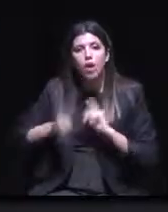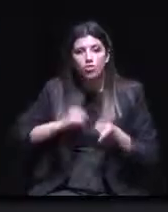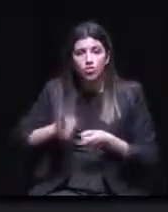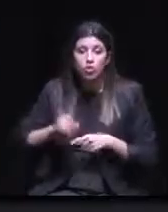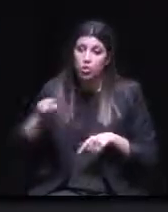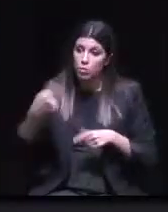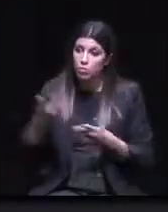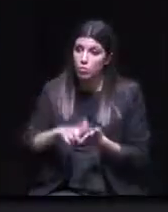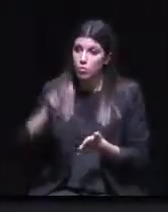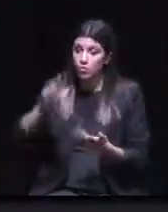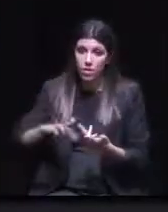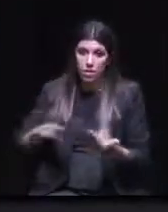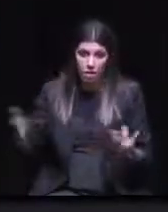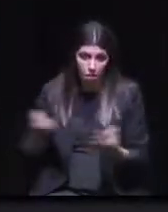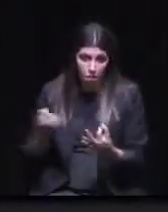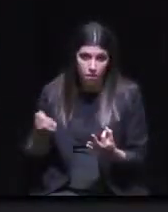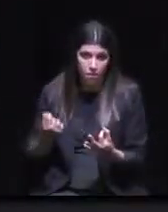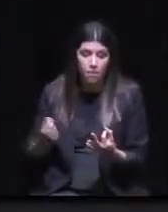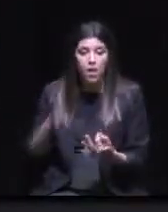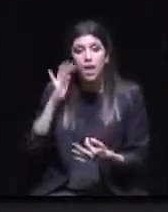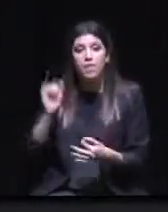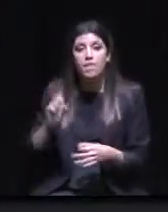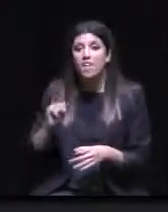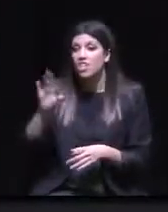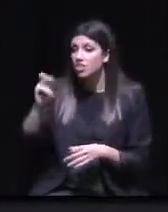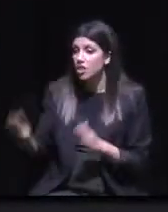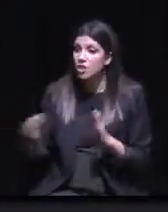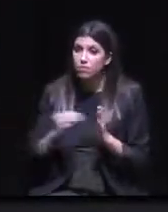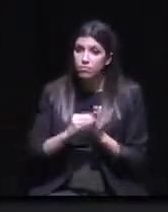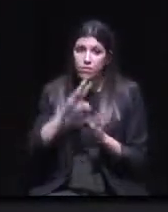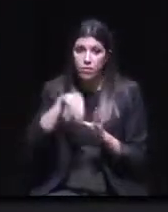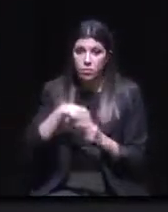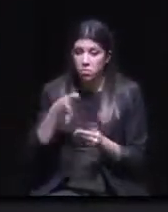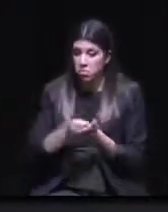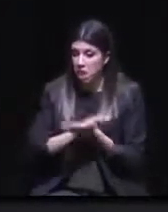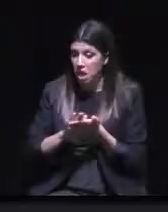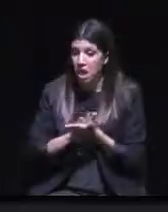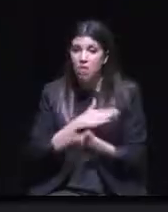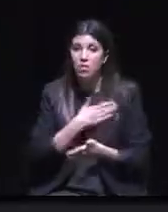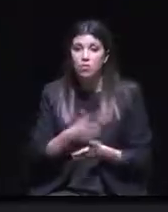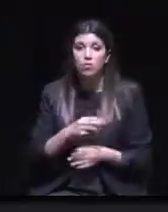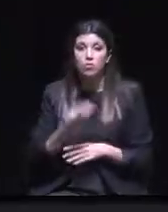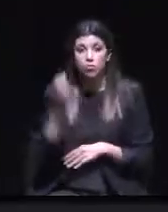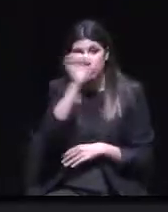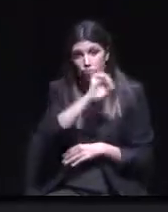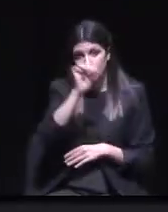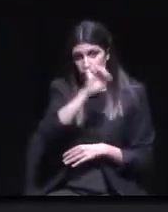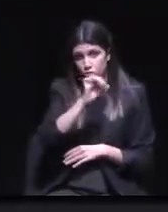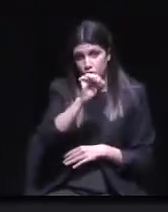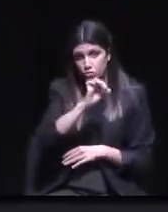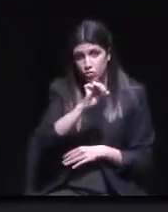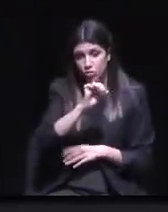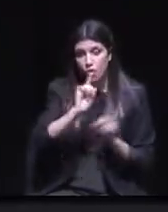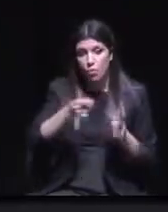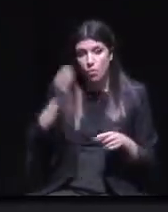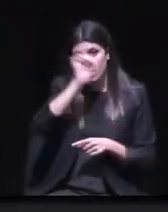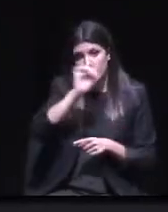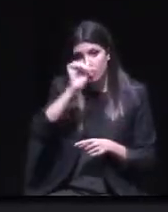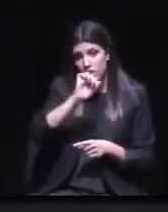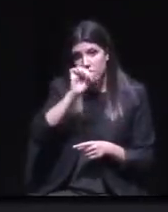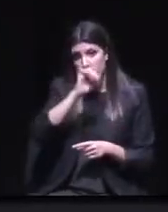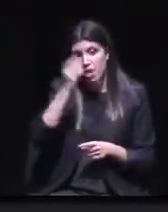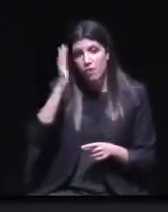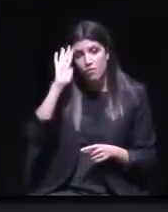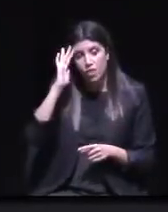uma proposta na Câmara em que a ideia era que a gira passasse a ser gratuita durante o primeiro trimestre de 2023, que